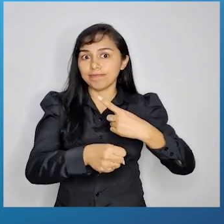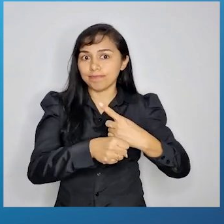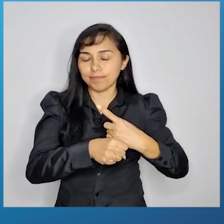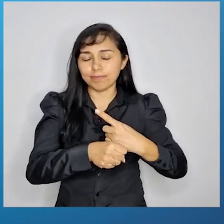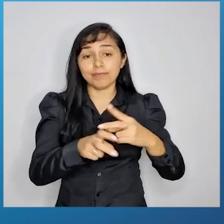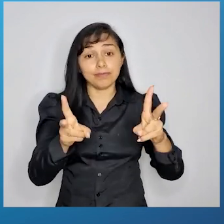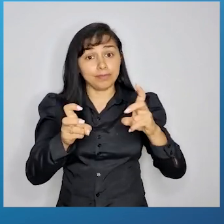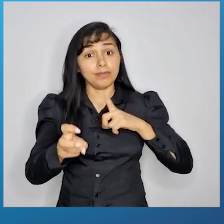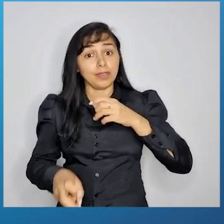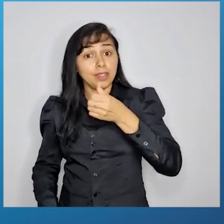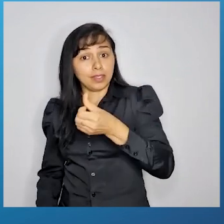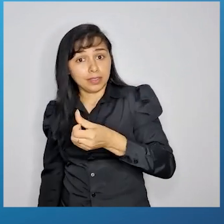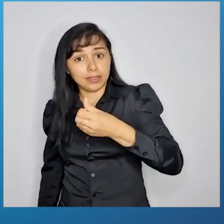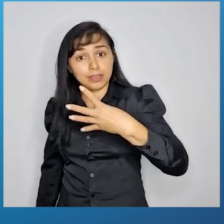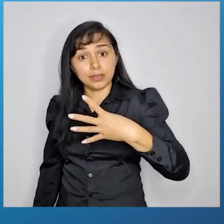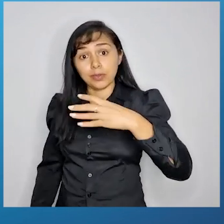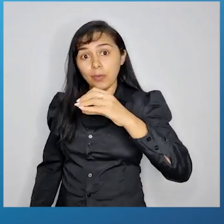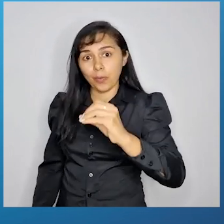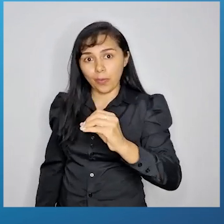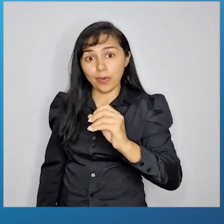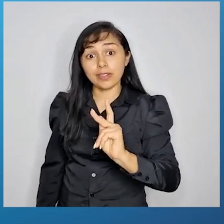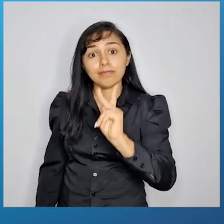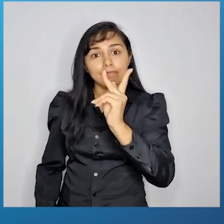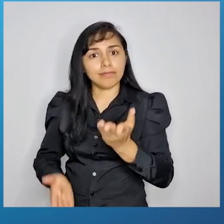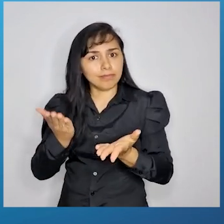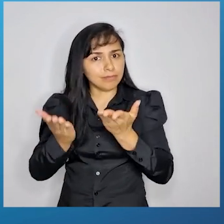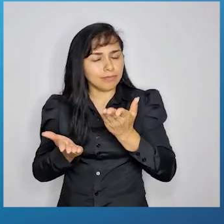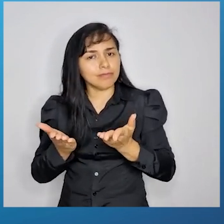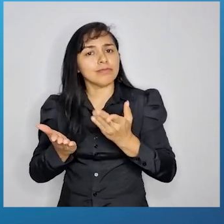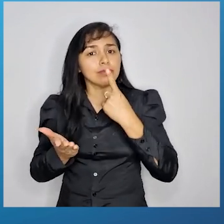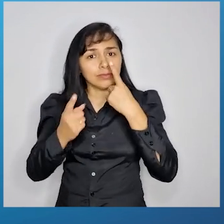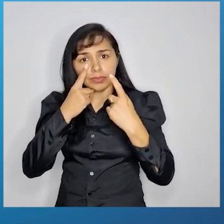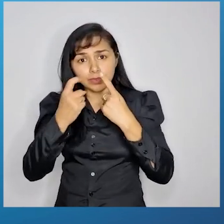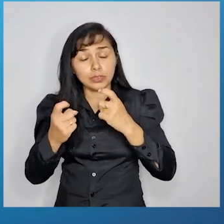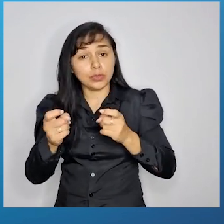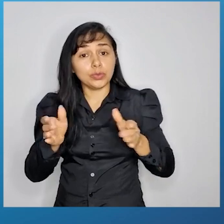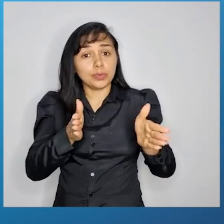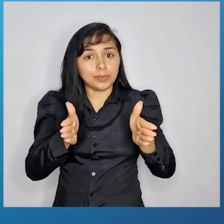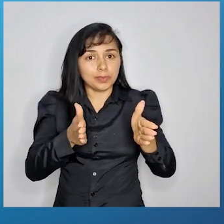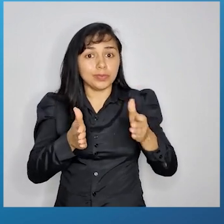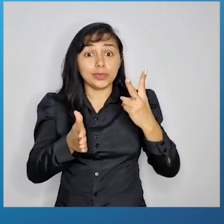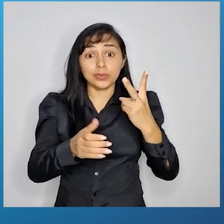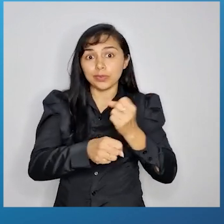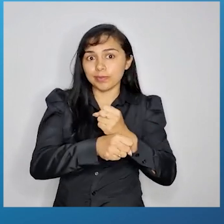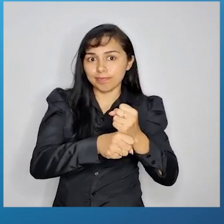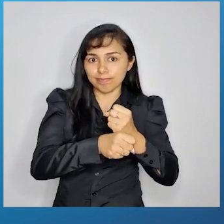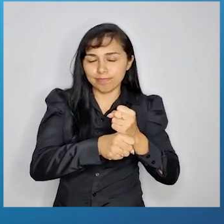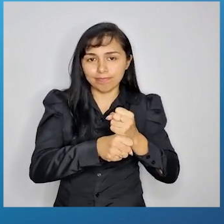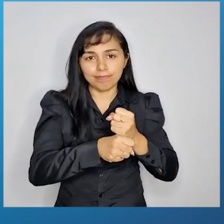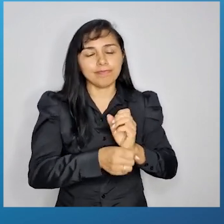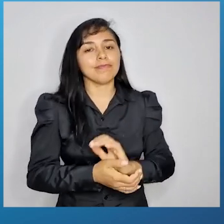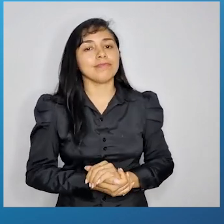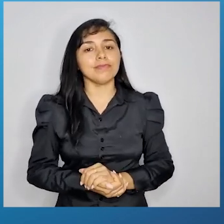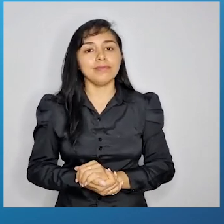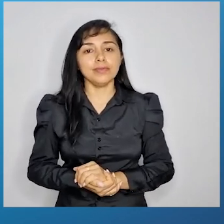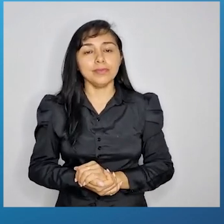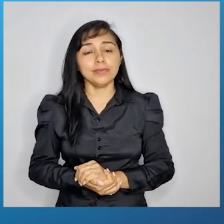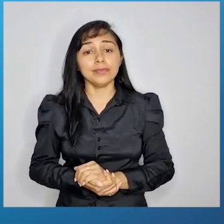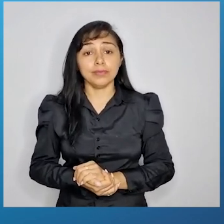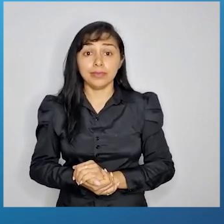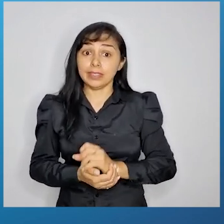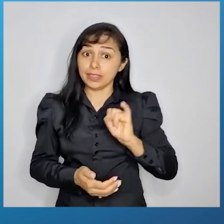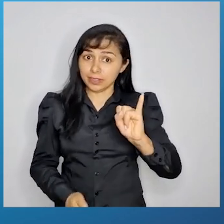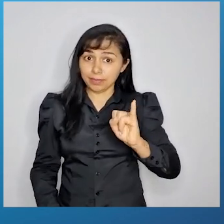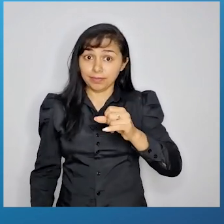640 quilos de lixo para 2 anos. Aqui nós vamos trabalhar com essa ideia de que em